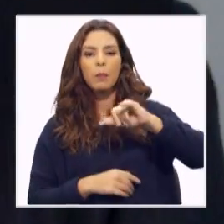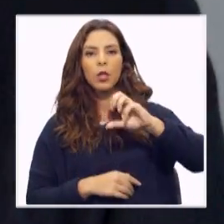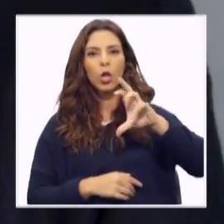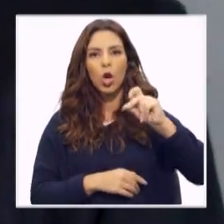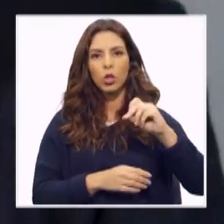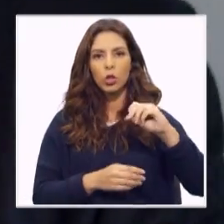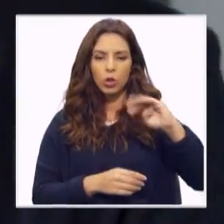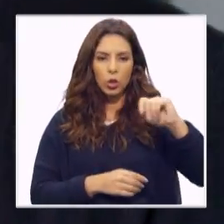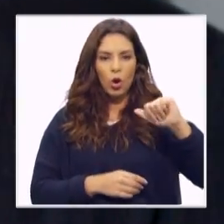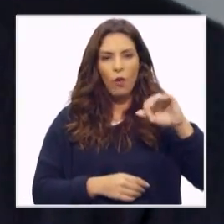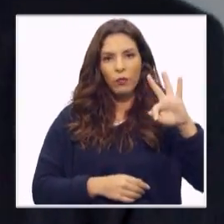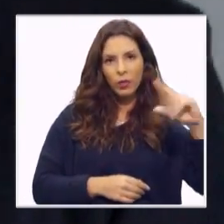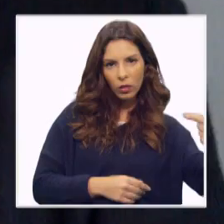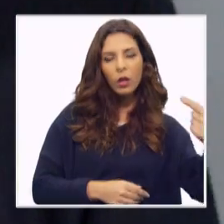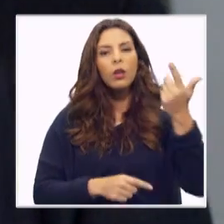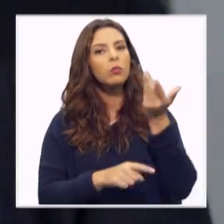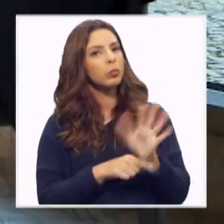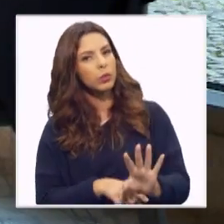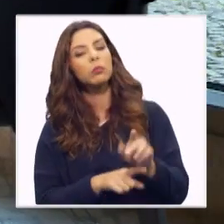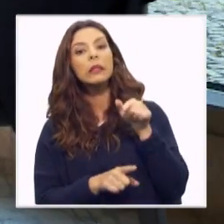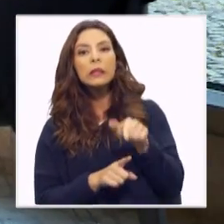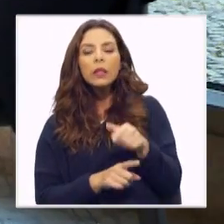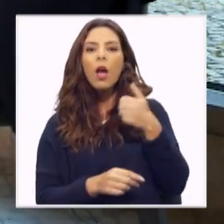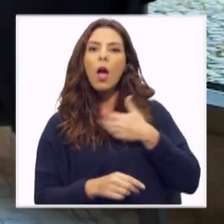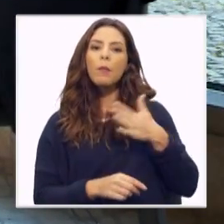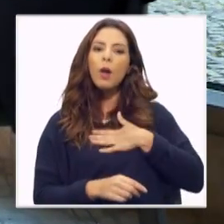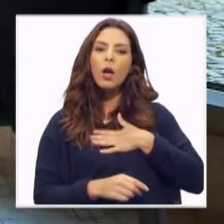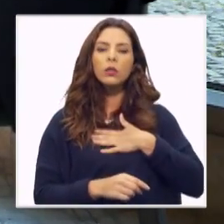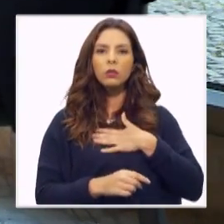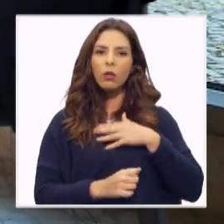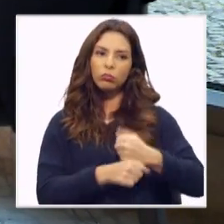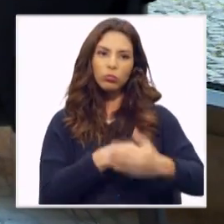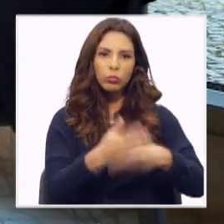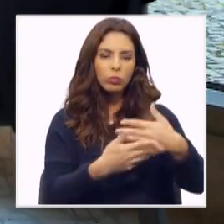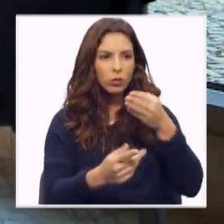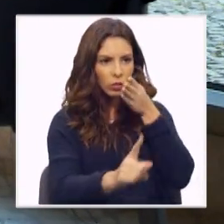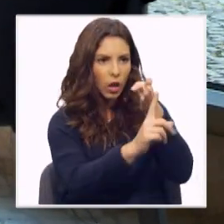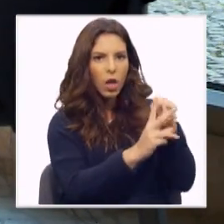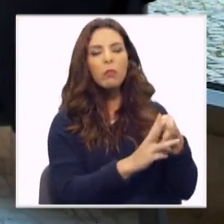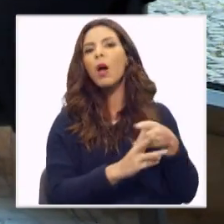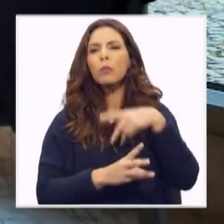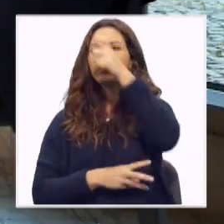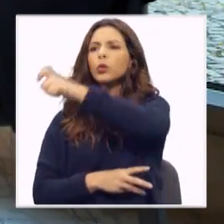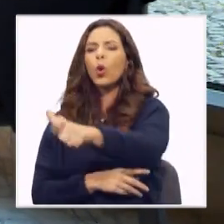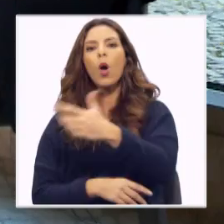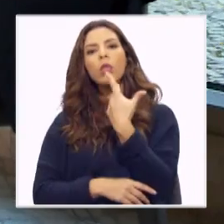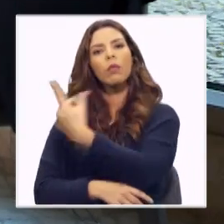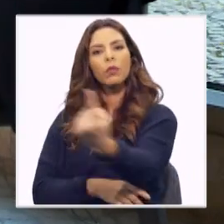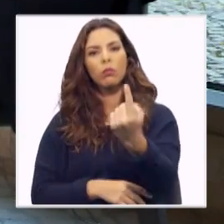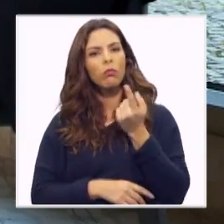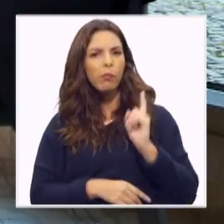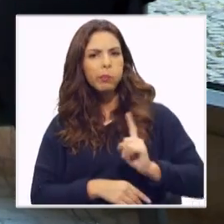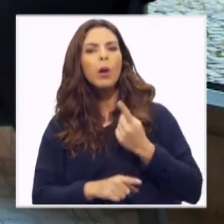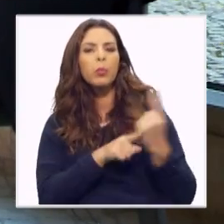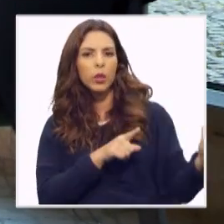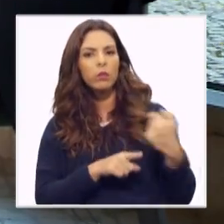Microsoft, Facebook, Pinterest. Mas porquê trabalhar só para empresas e não também para as pessoas comuns, para o cidadão